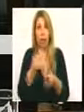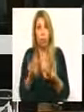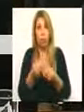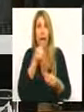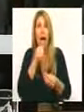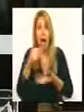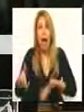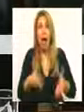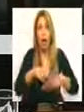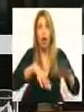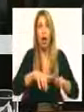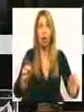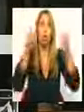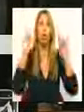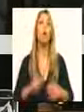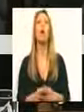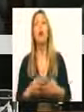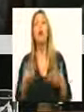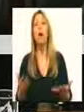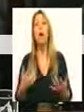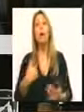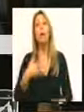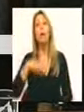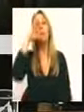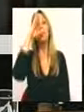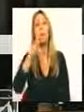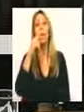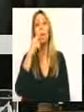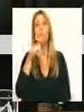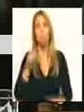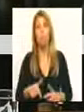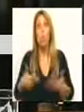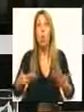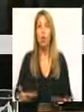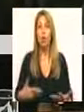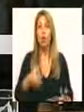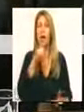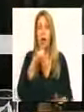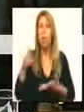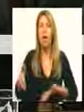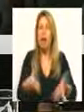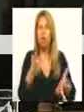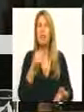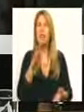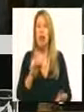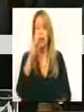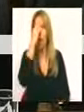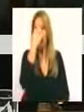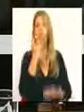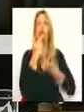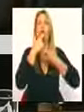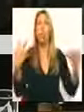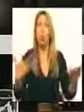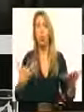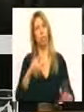a questão das licenças de descarga, sabemos hoje que o rio Tejo não suporta tudo. O rio Tejo não aguenta tudo,